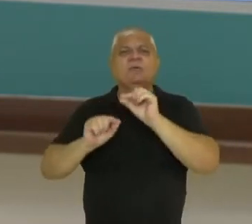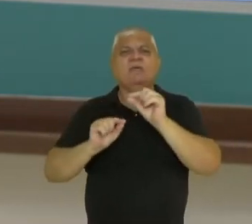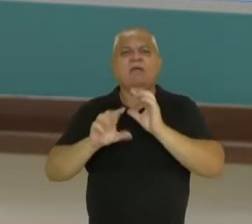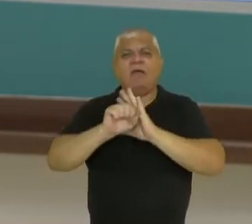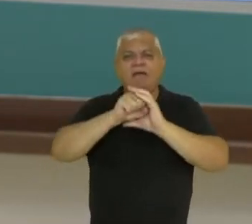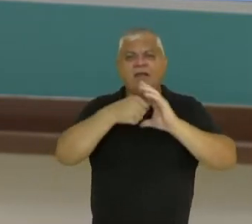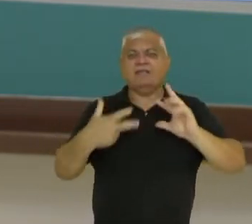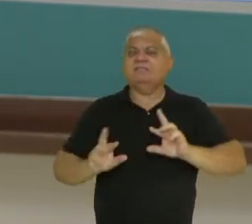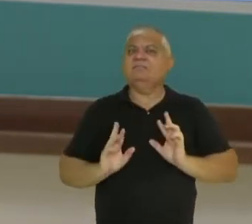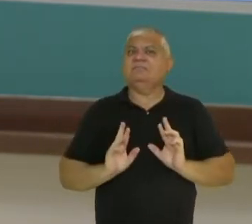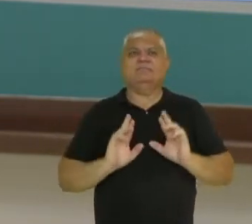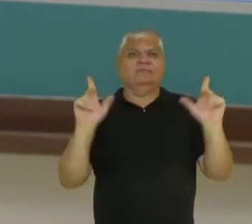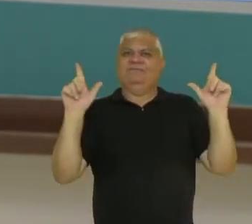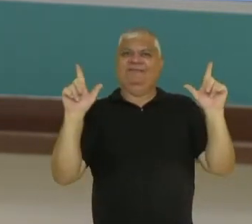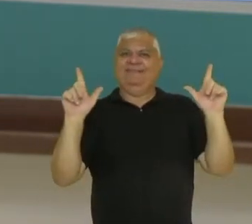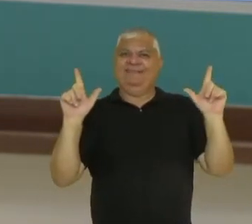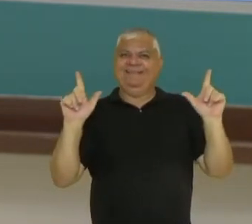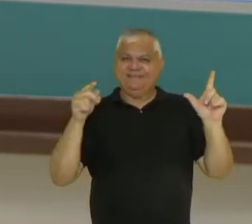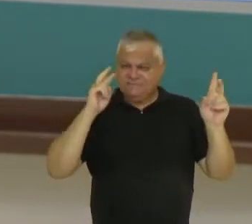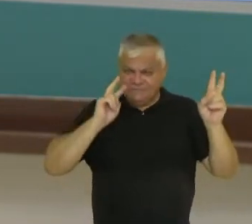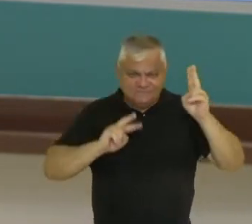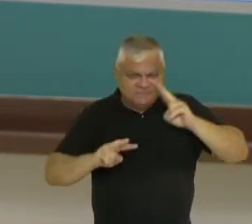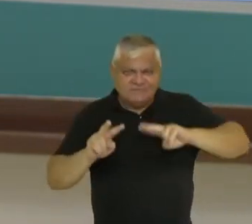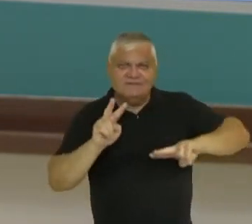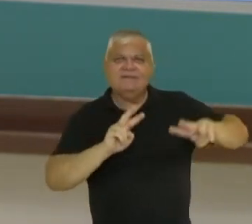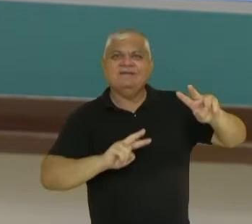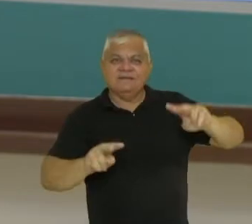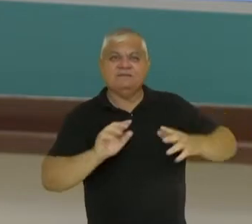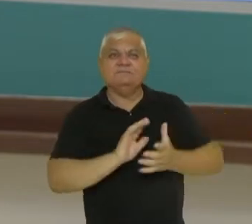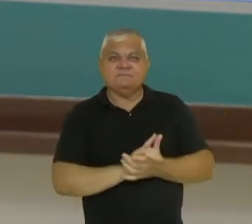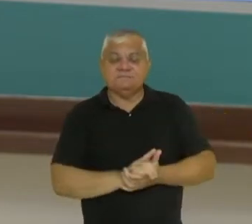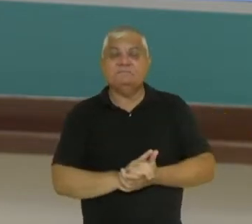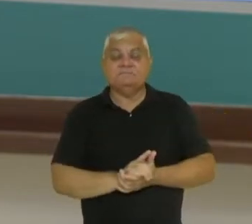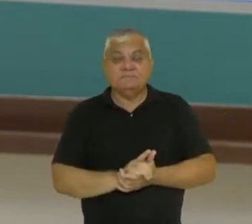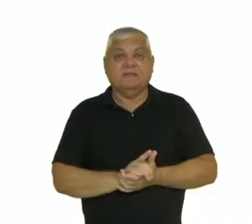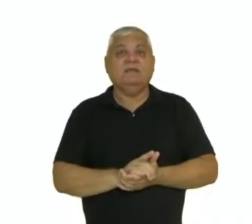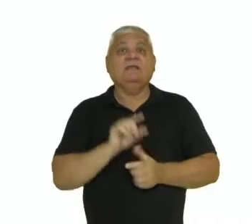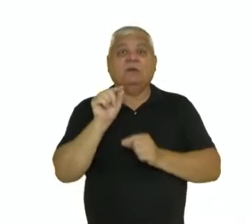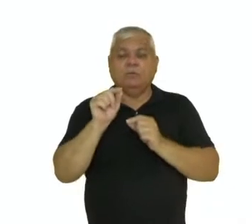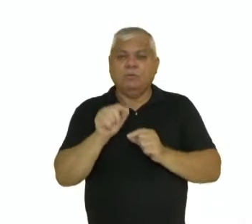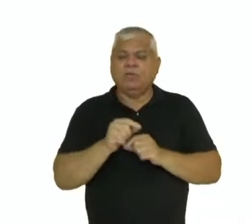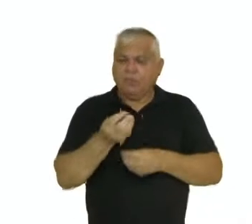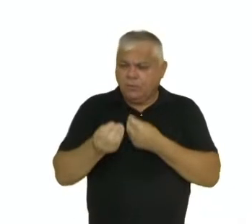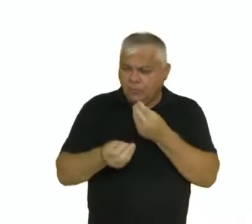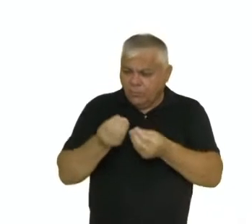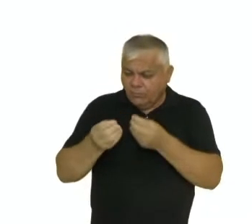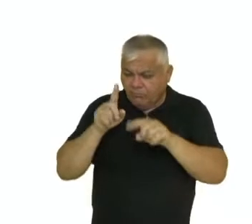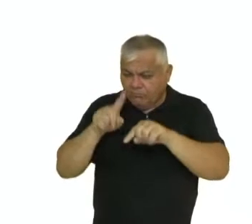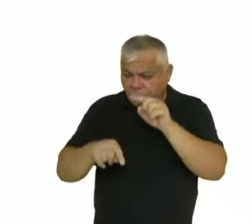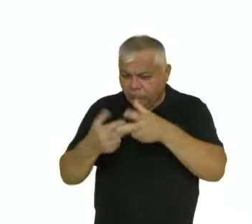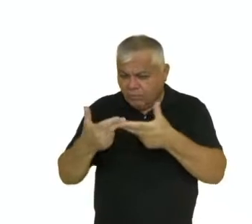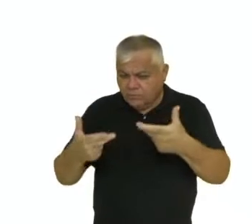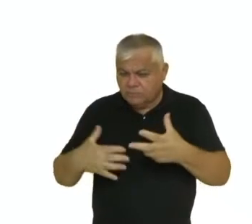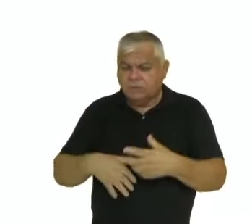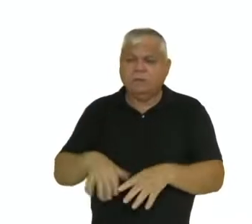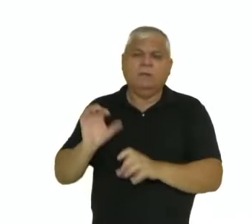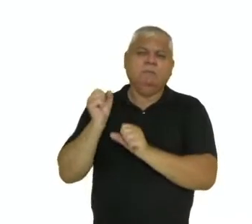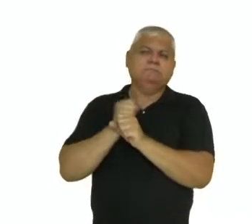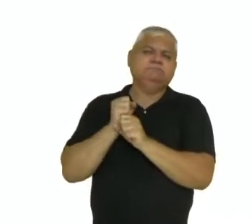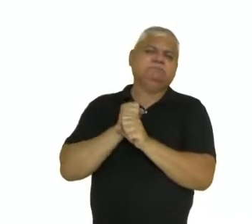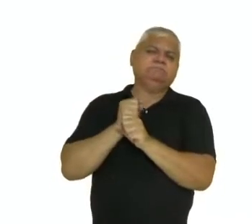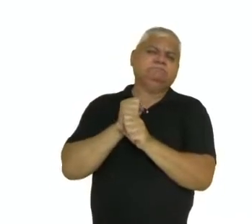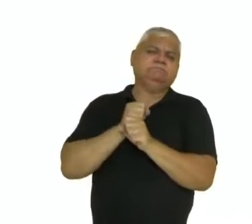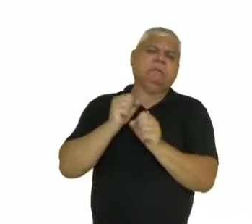características diferentes das coisas que eles observavam na natureza. Então, essa concepção da formação da matéria perdurou por muitos séculos.